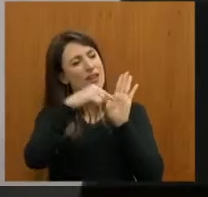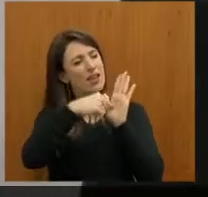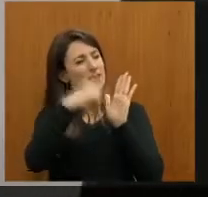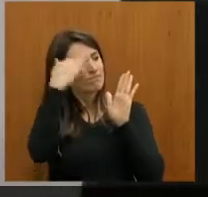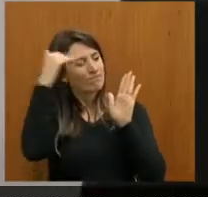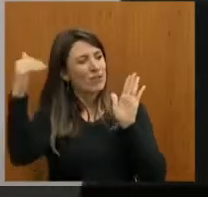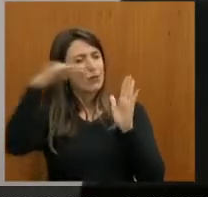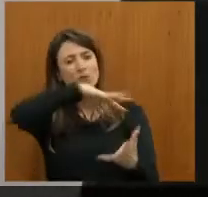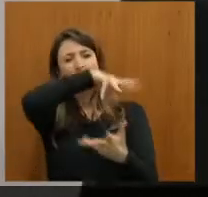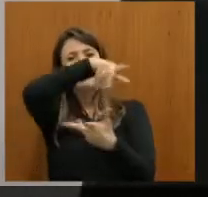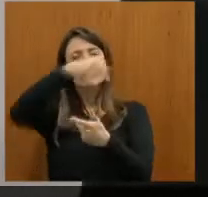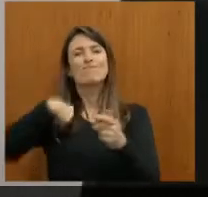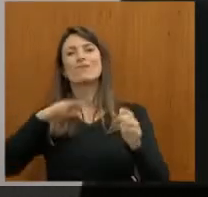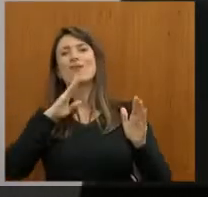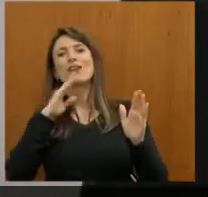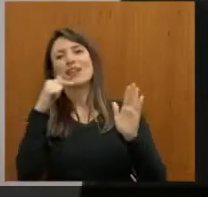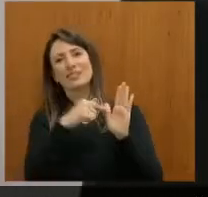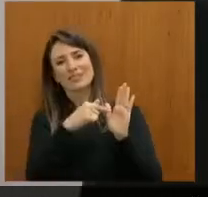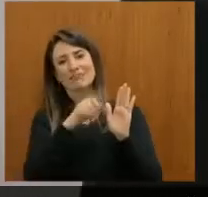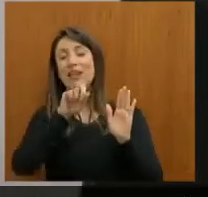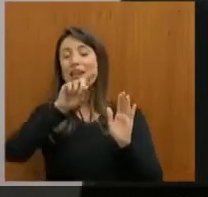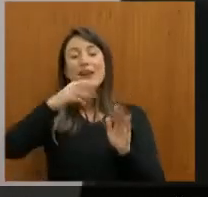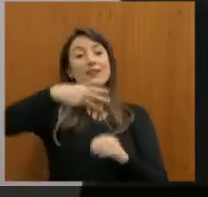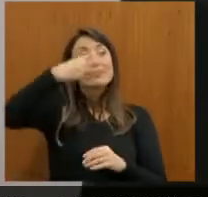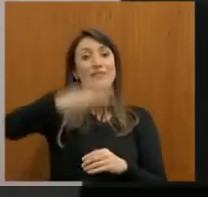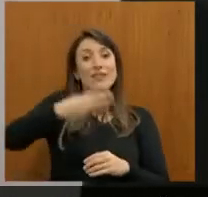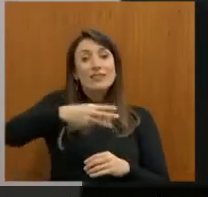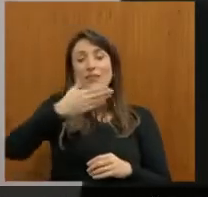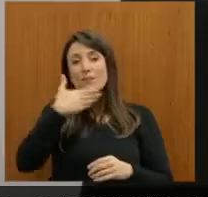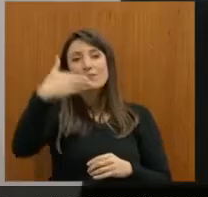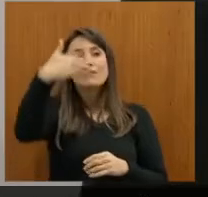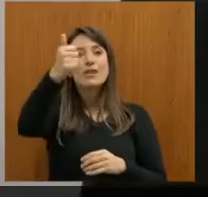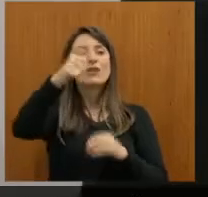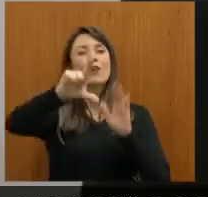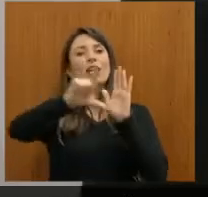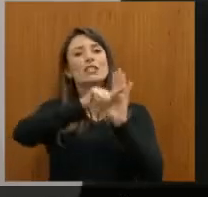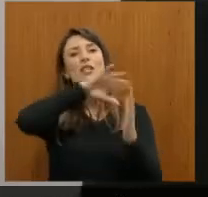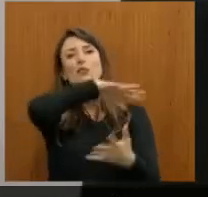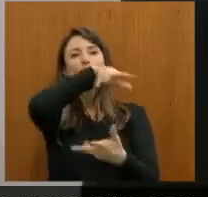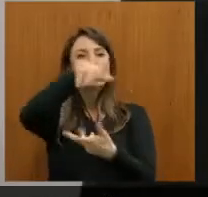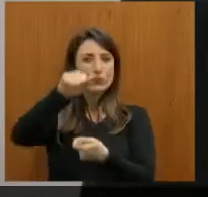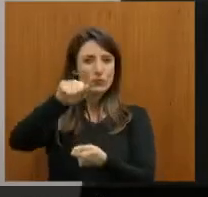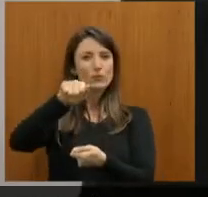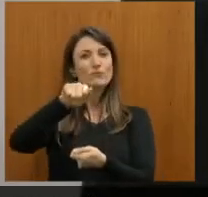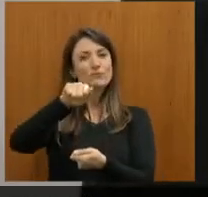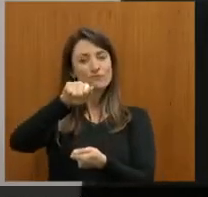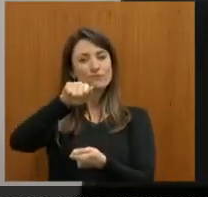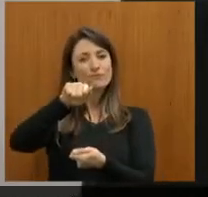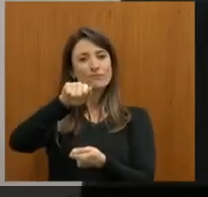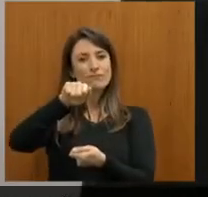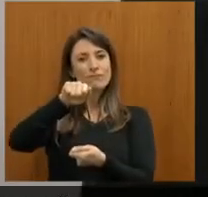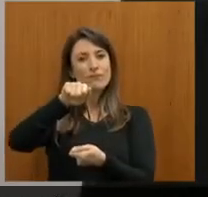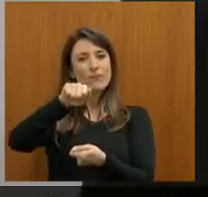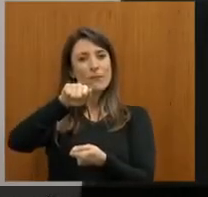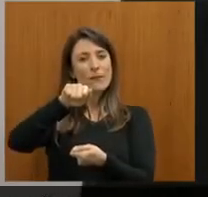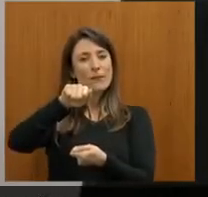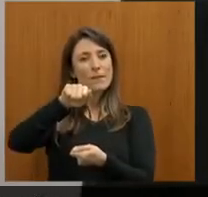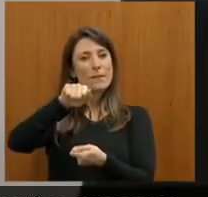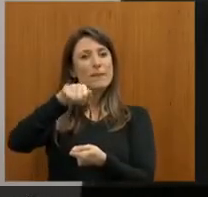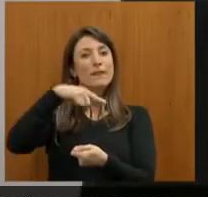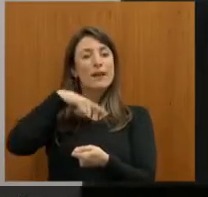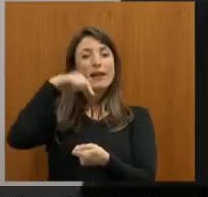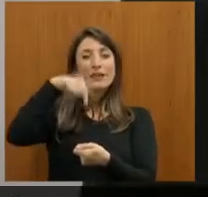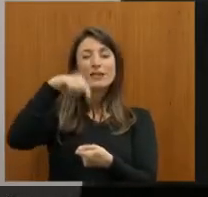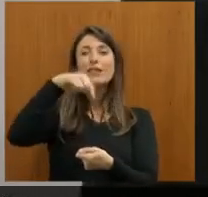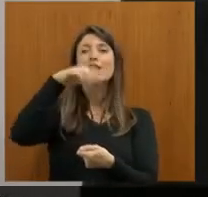mundialmente é avaliada como a terceira melhor legislação do mundo num país em